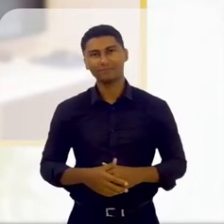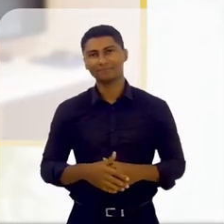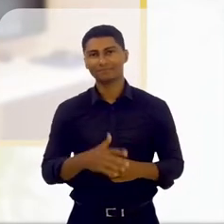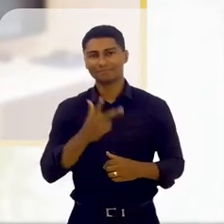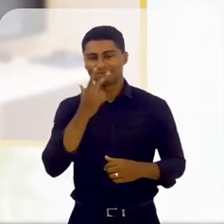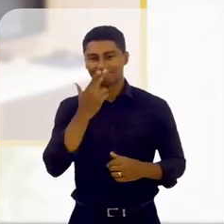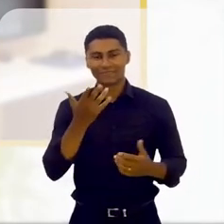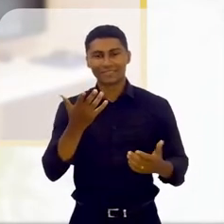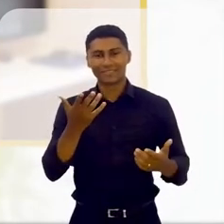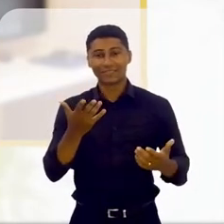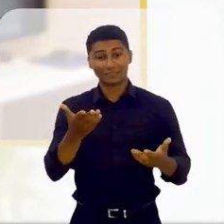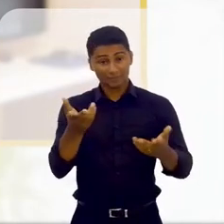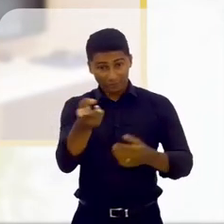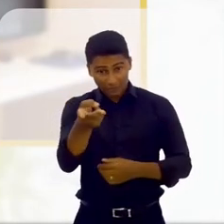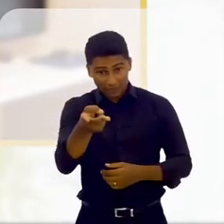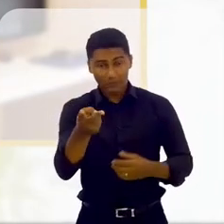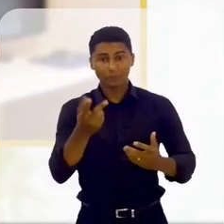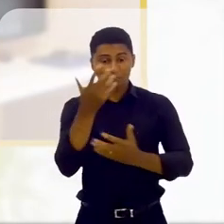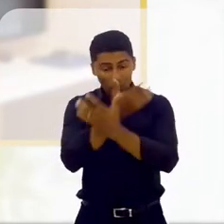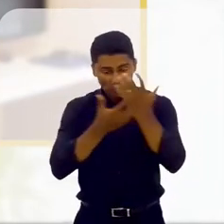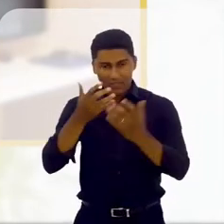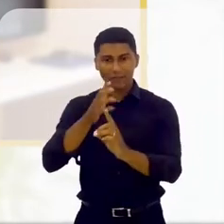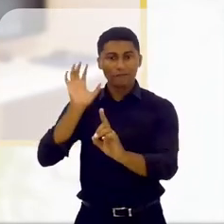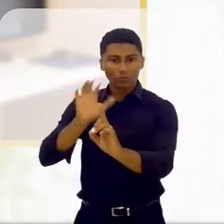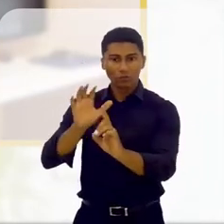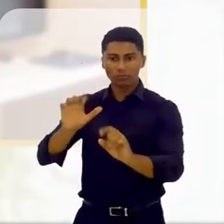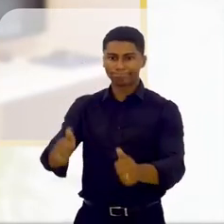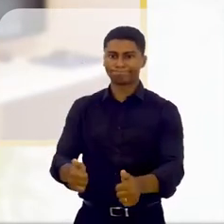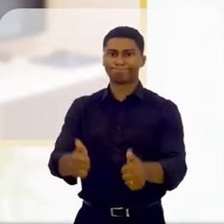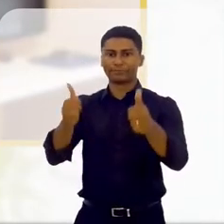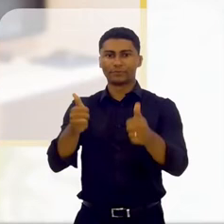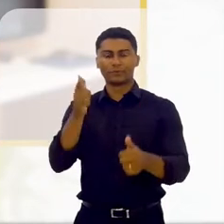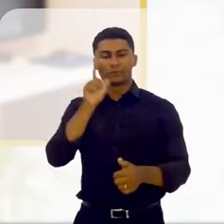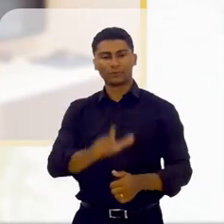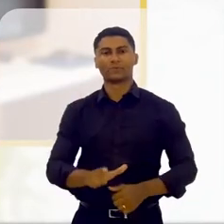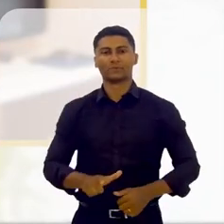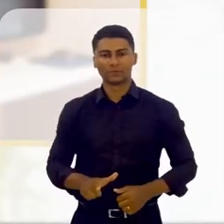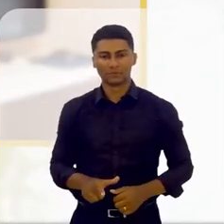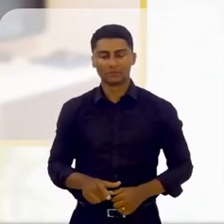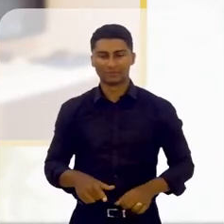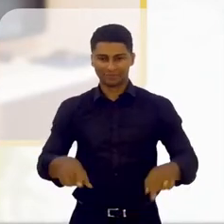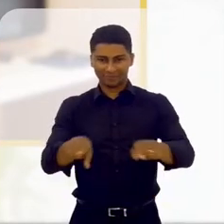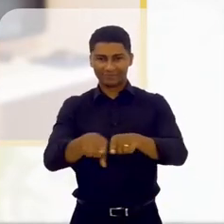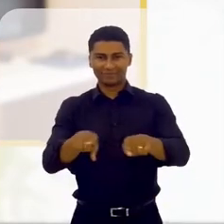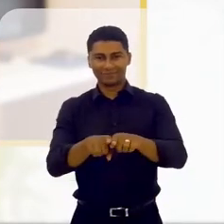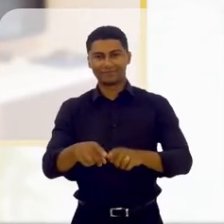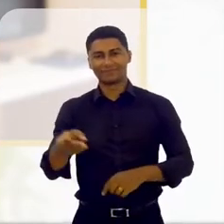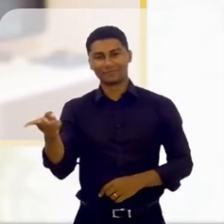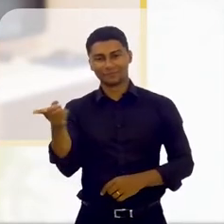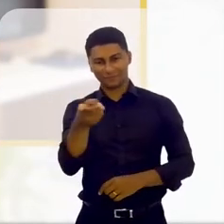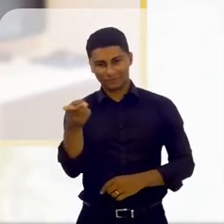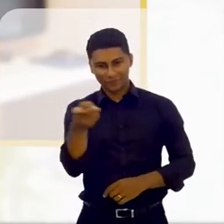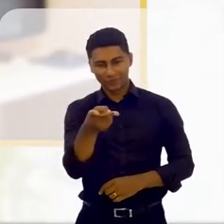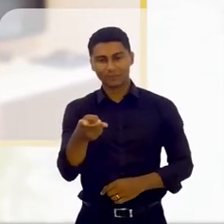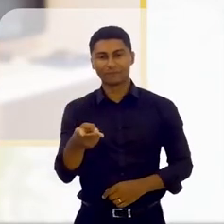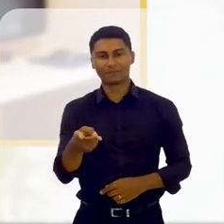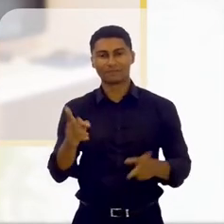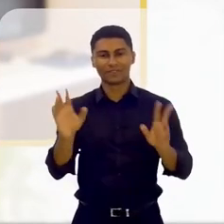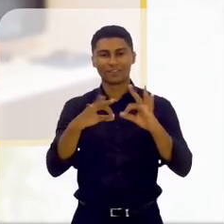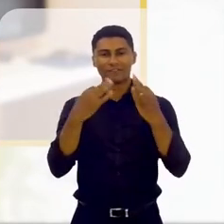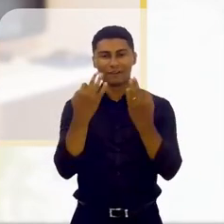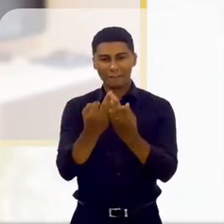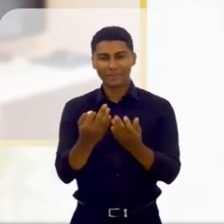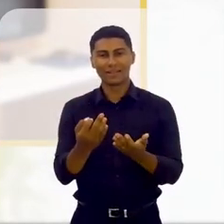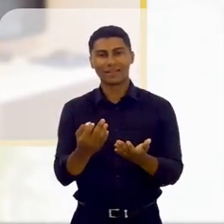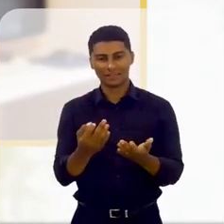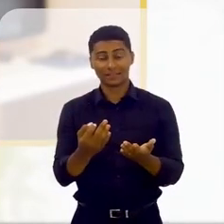uma doideira o que a música fez com vocês. E aí, inclusive, fez também com que vocês fossem os primeiros da